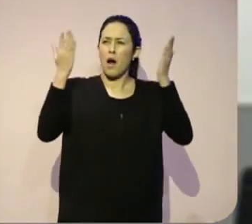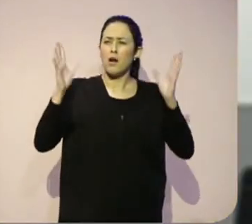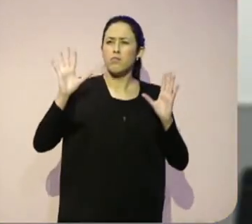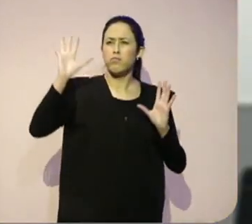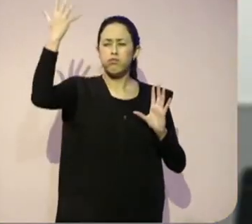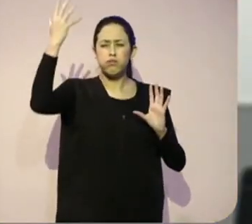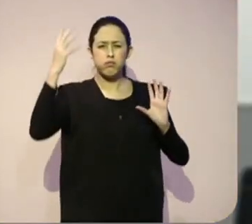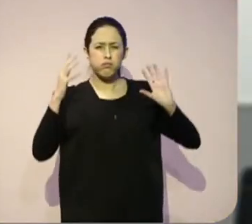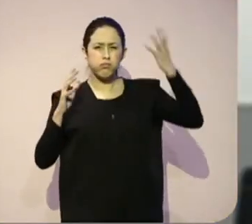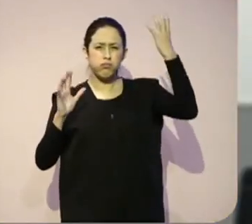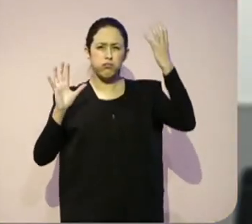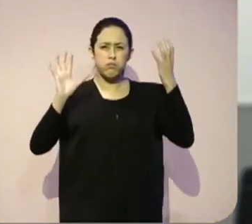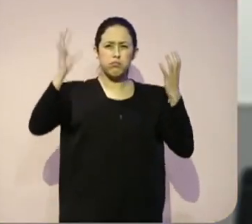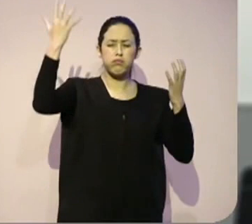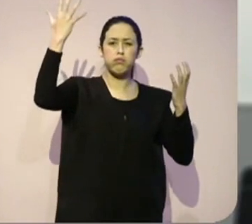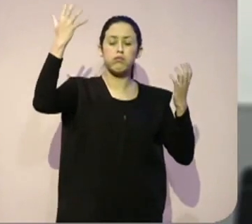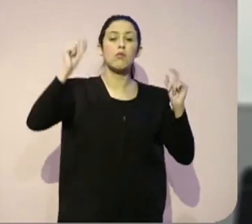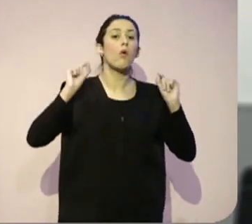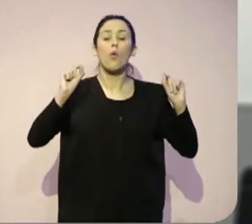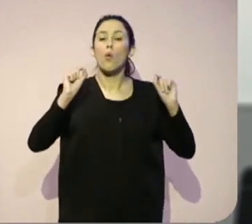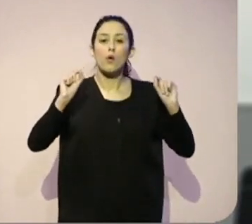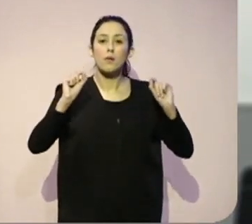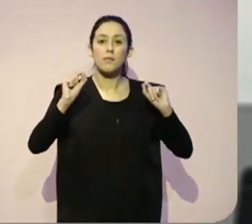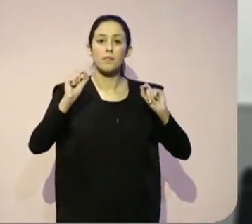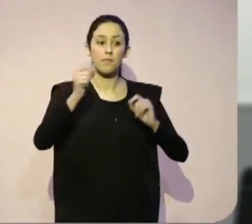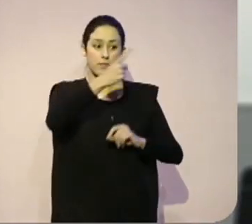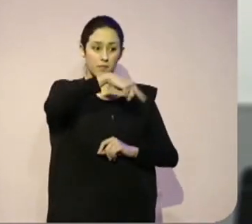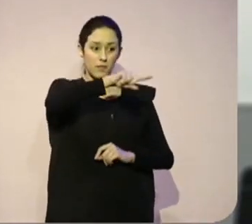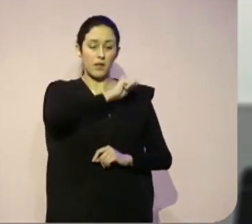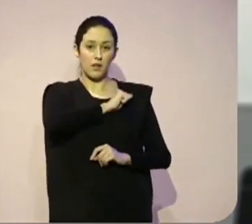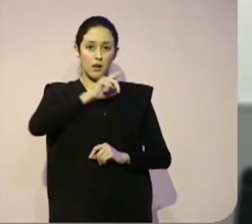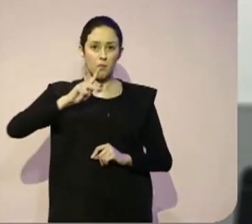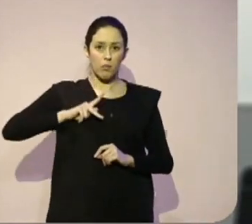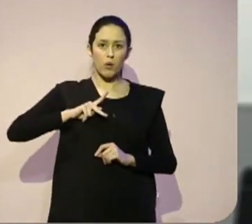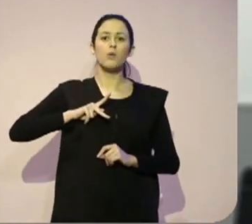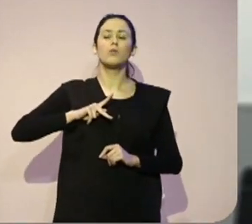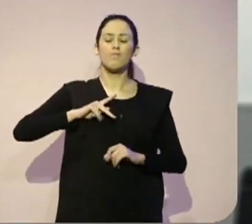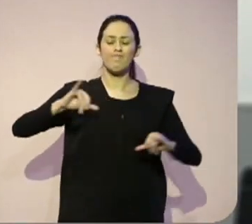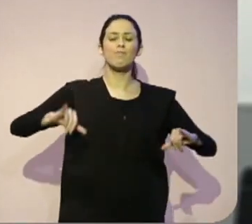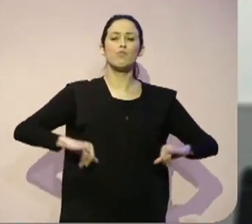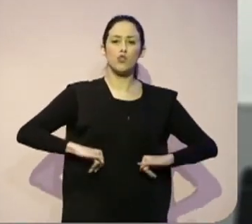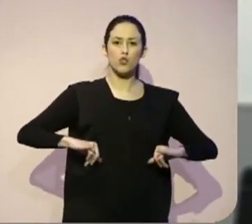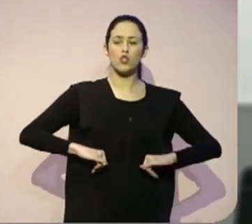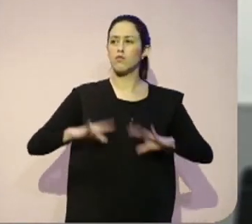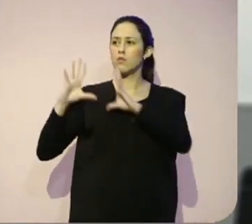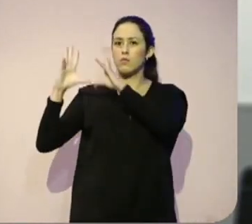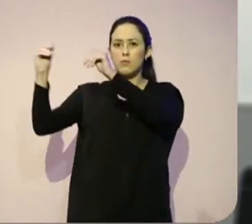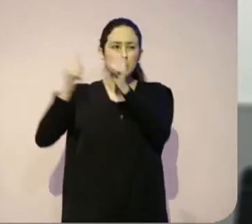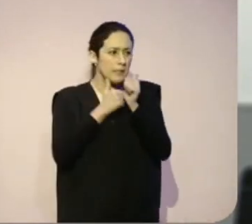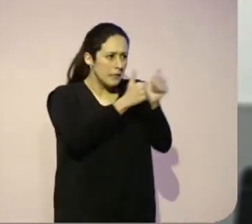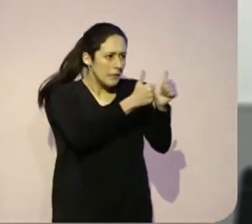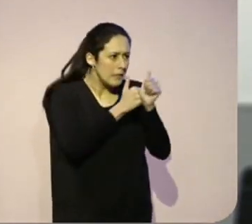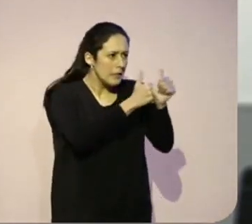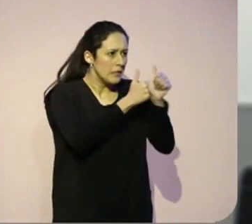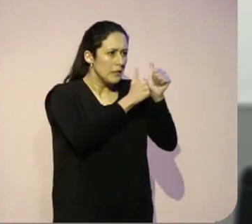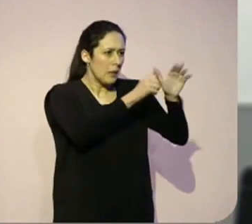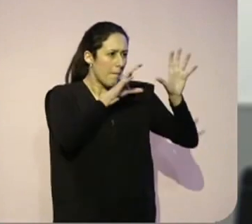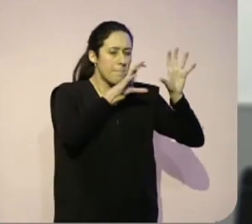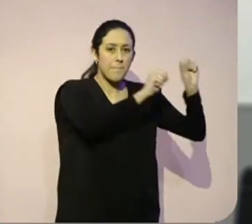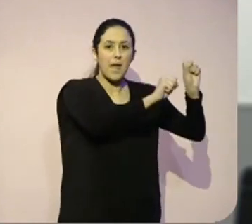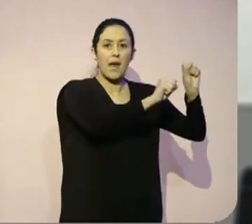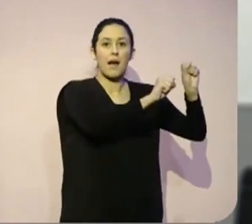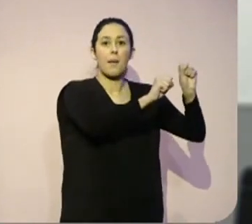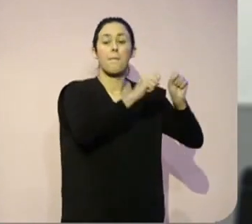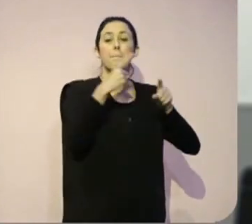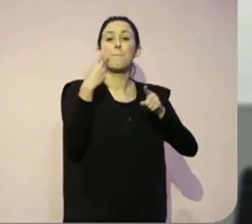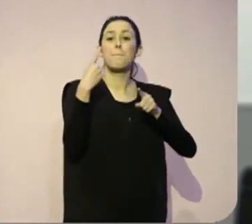dos milagres, os apóstolos começam a ser perseguidos. Isso é muito curioso, porque eles